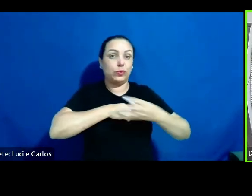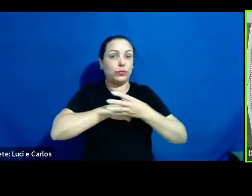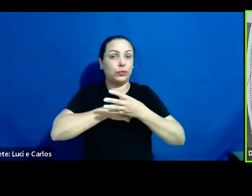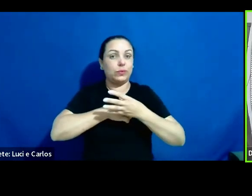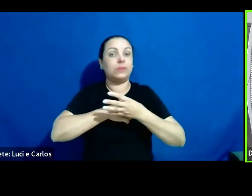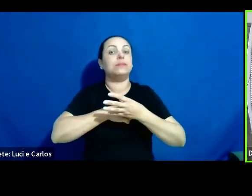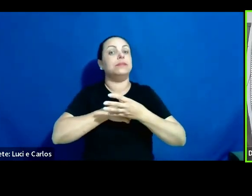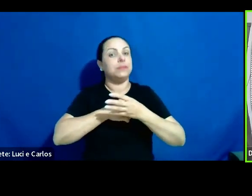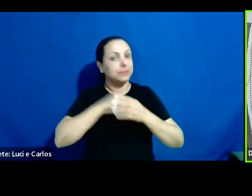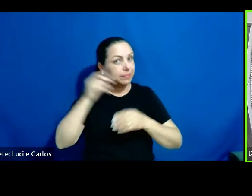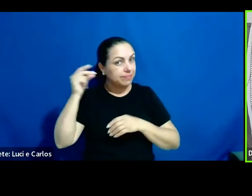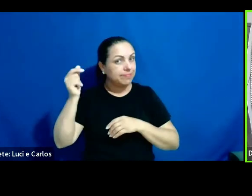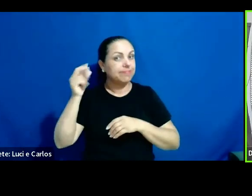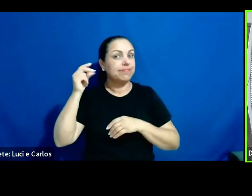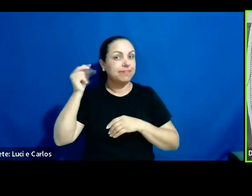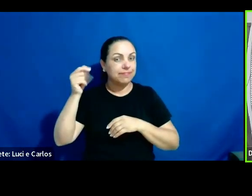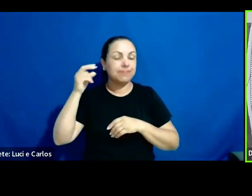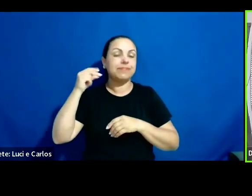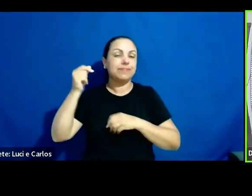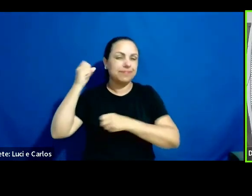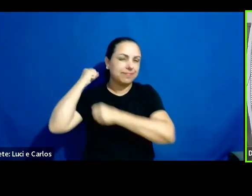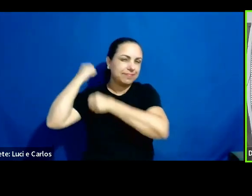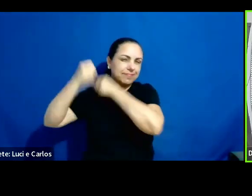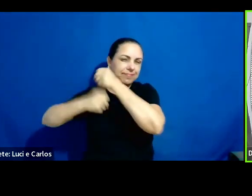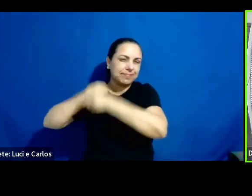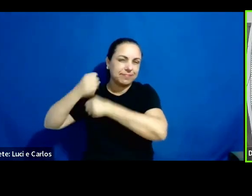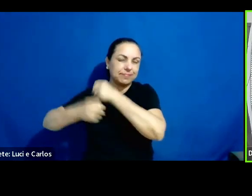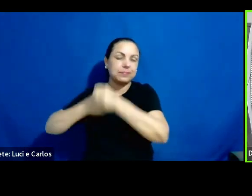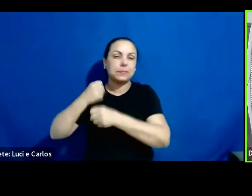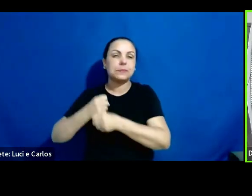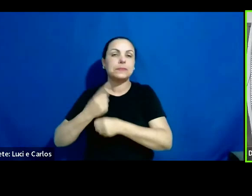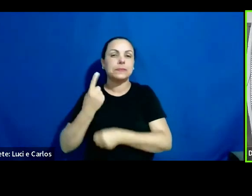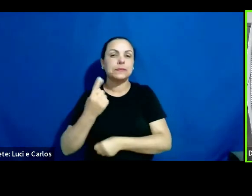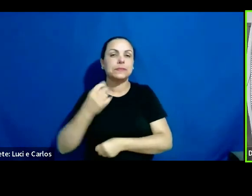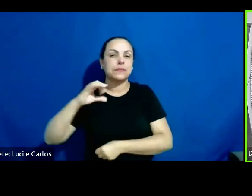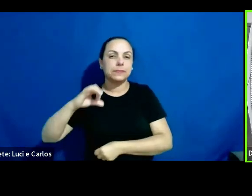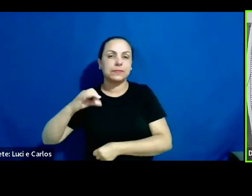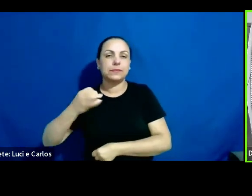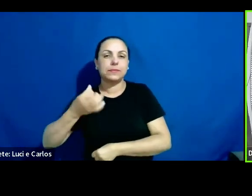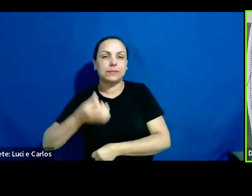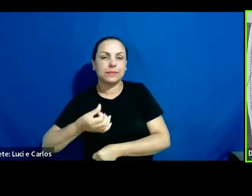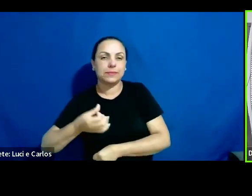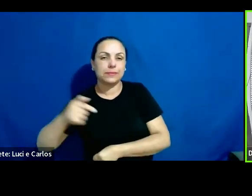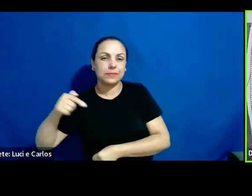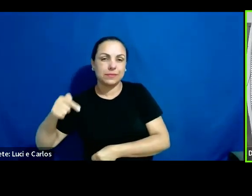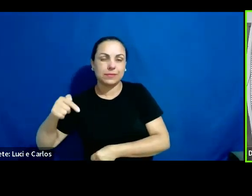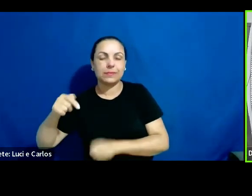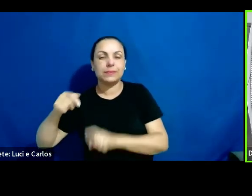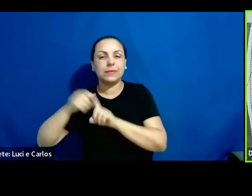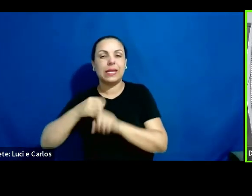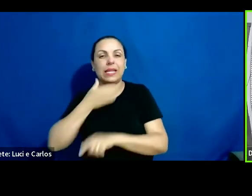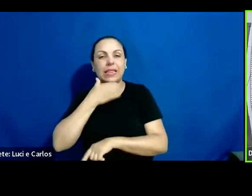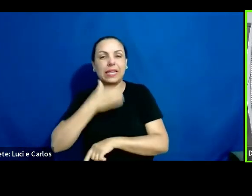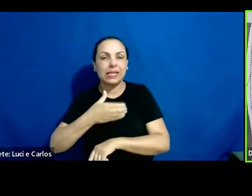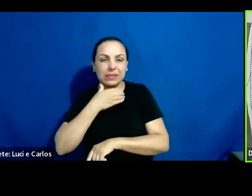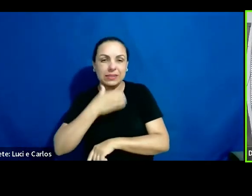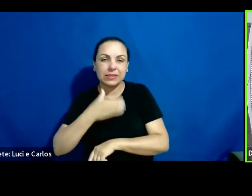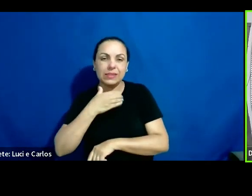Você sabia que em 1967, precisamente no dia 3 de dezembro, o Dr. Christian